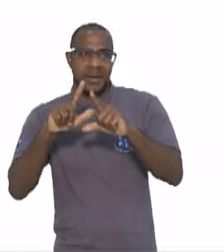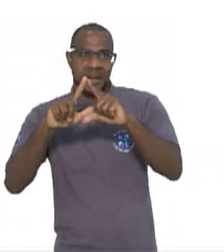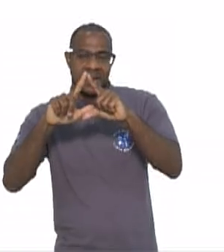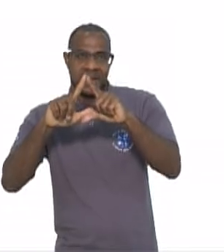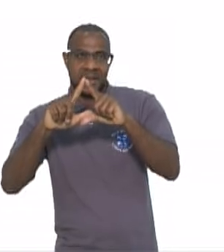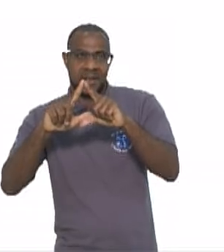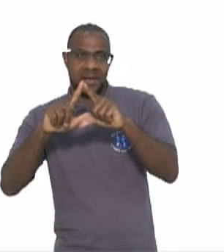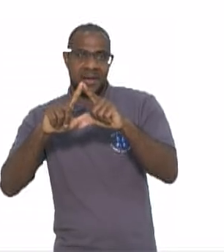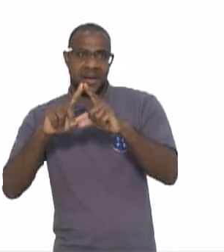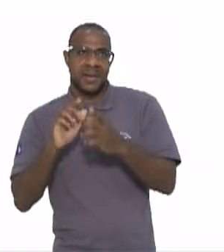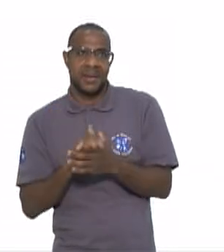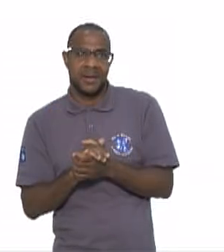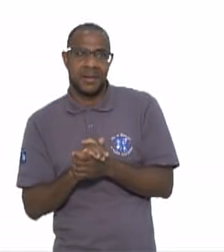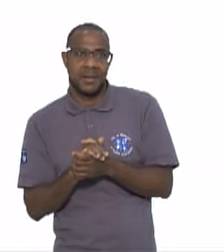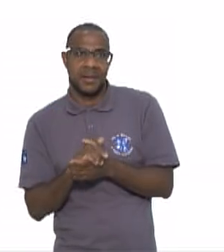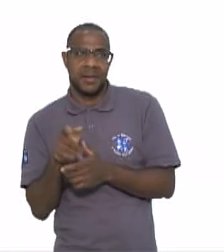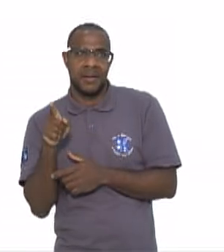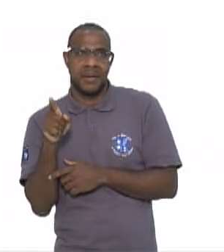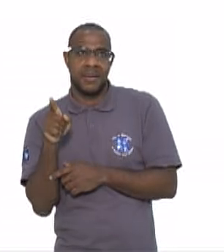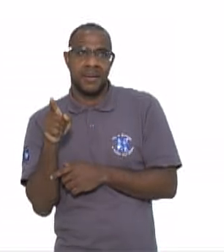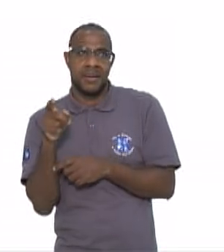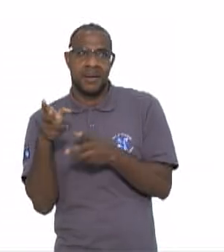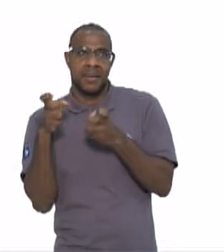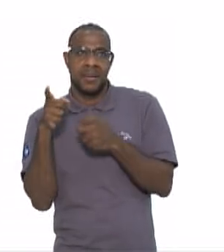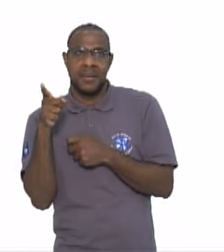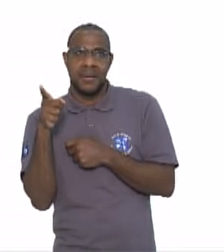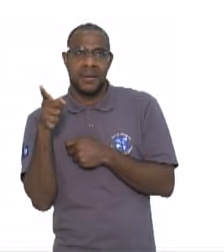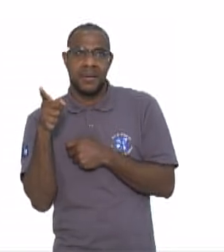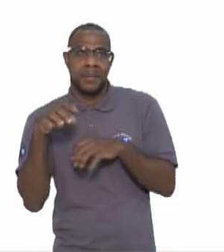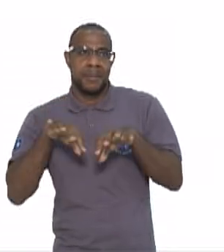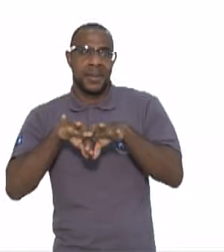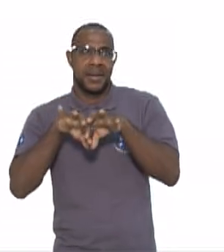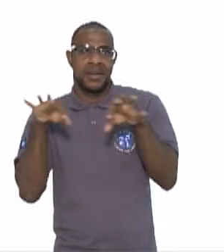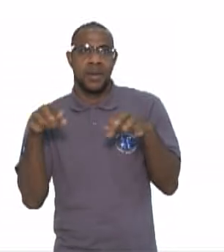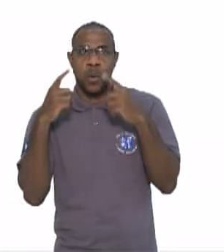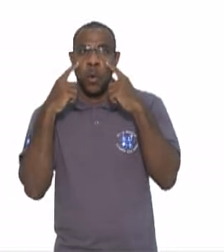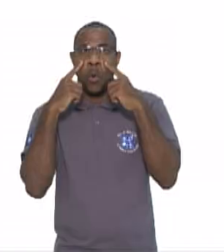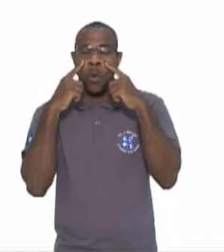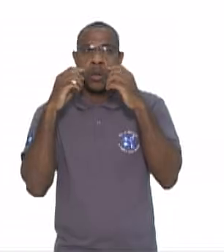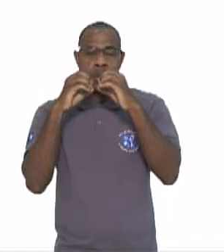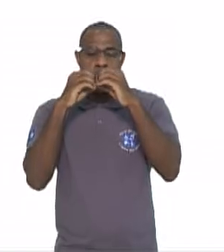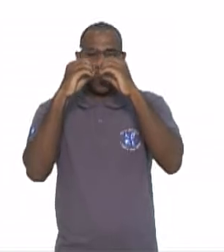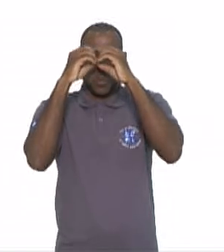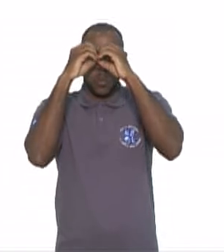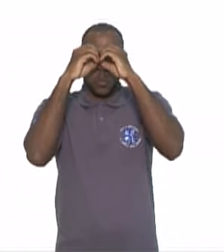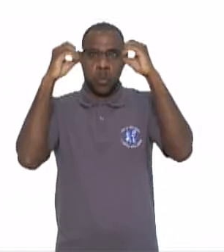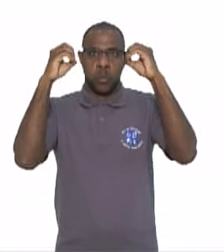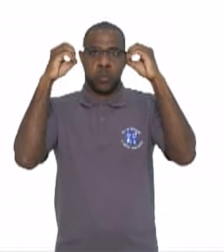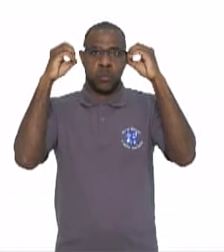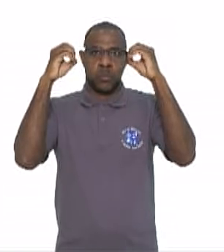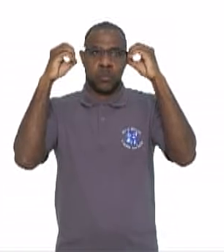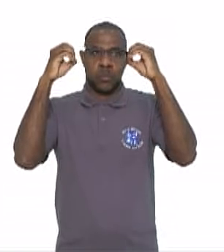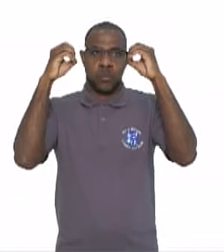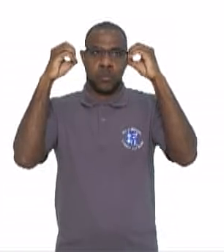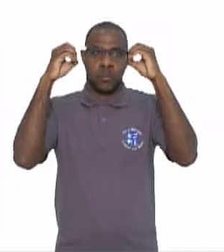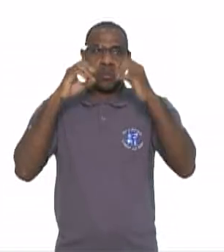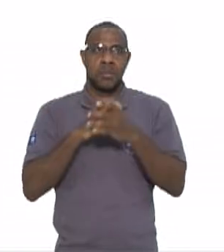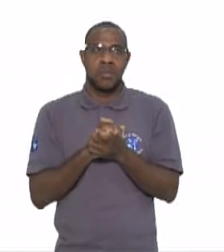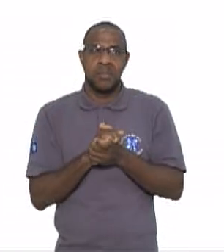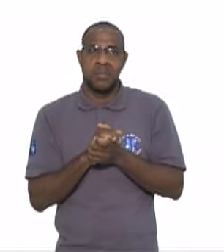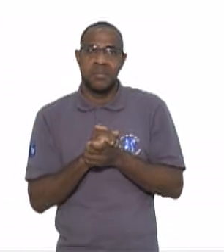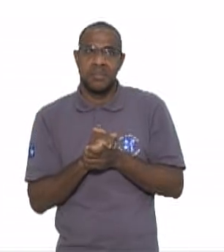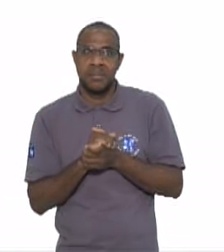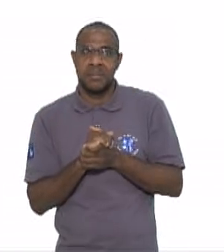arredondadas. E esse a gente vê olhinhos mais separados, mais simples, mas também com a mesma estrutura de